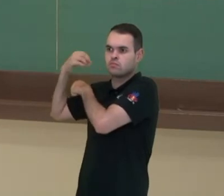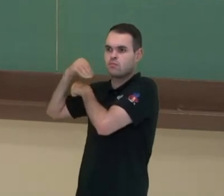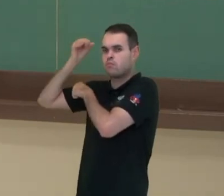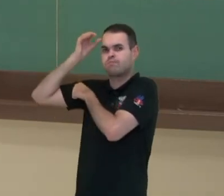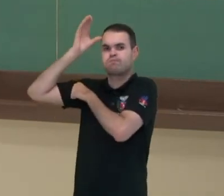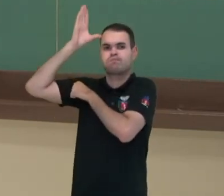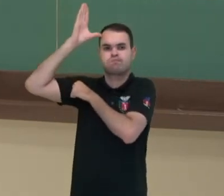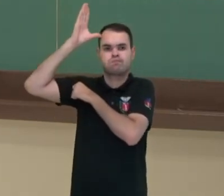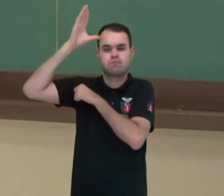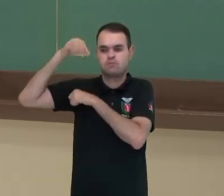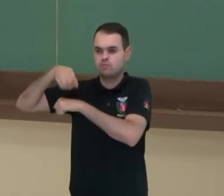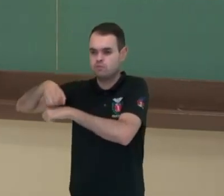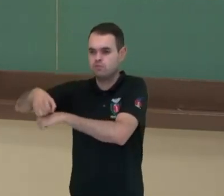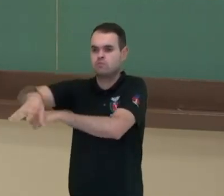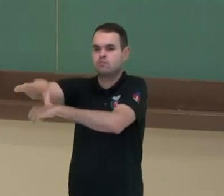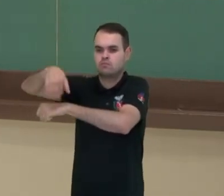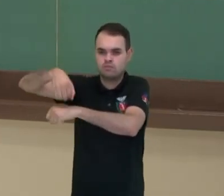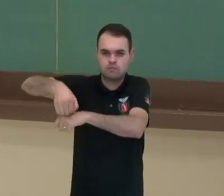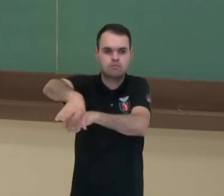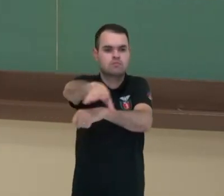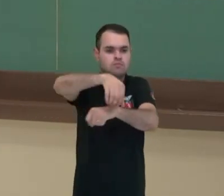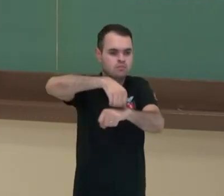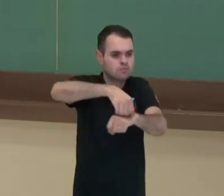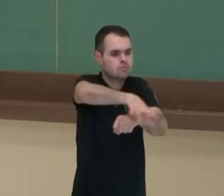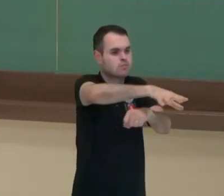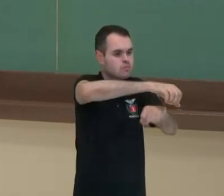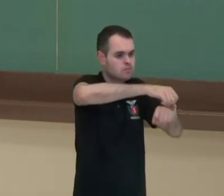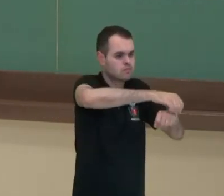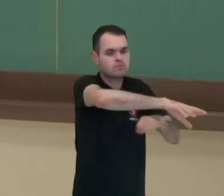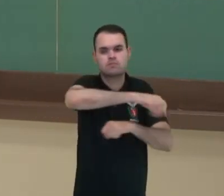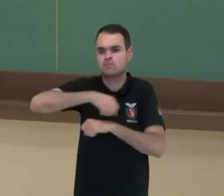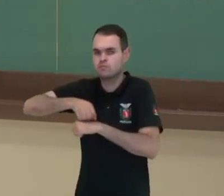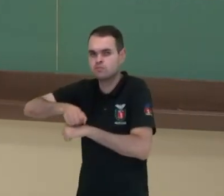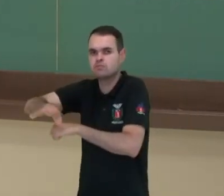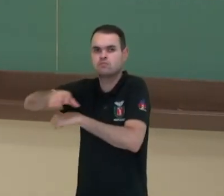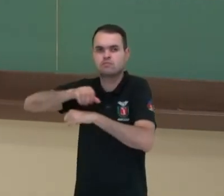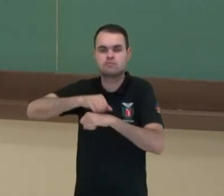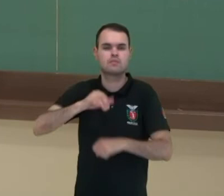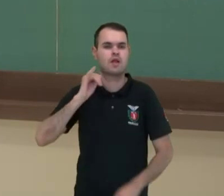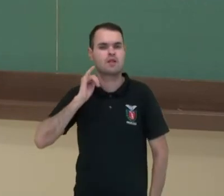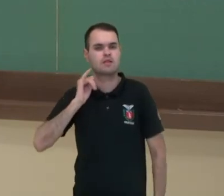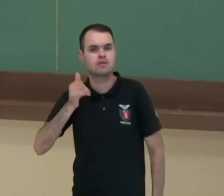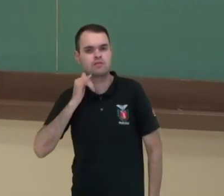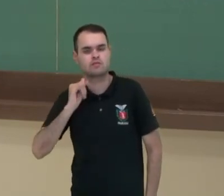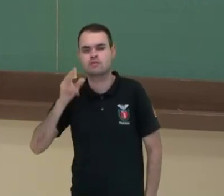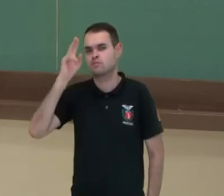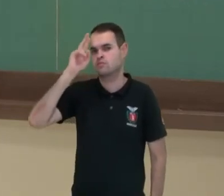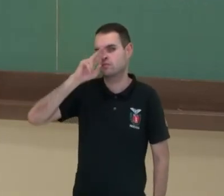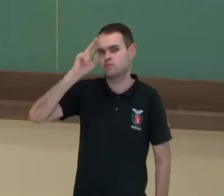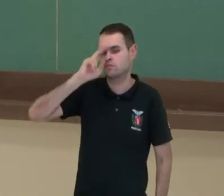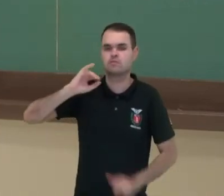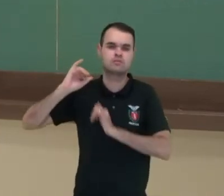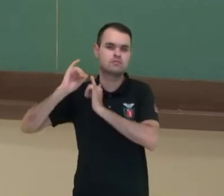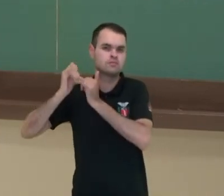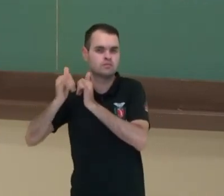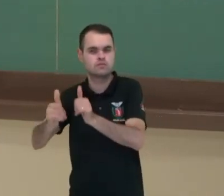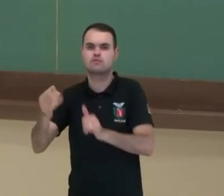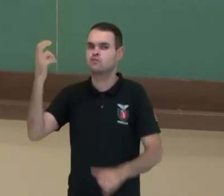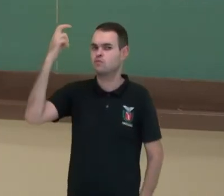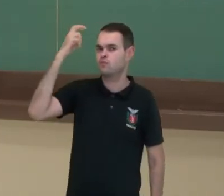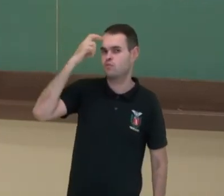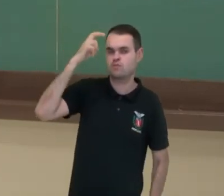passando de geração em geração as histórias, as lendas, né, a cultura